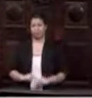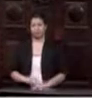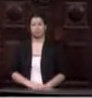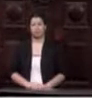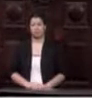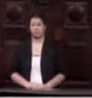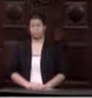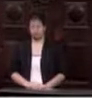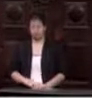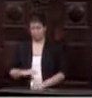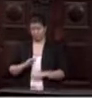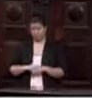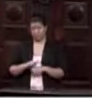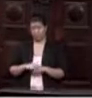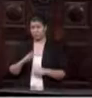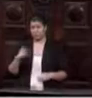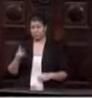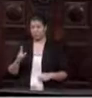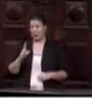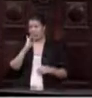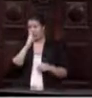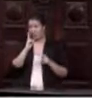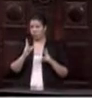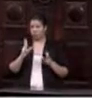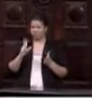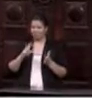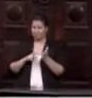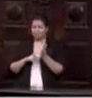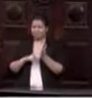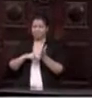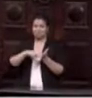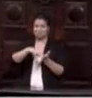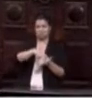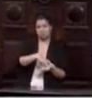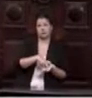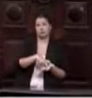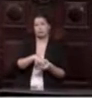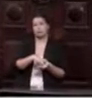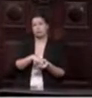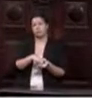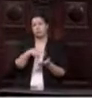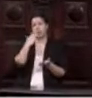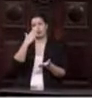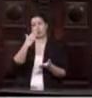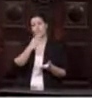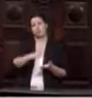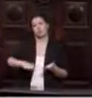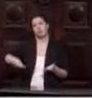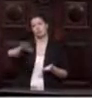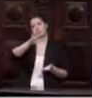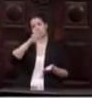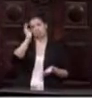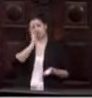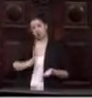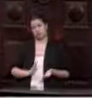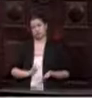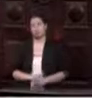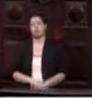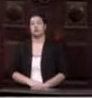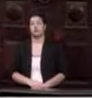que nos colocou de joelhos perante os outros estados da federação,